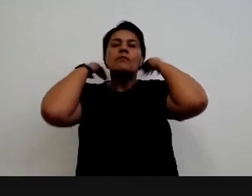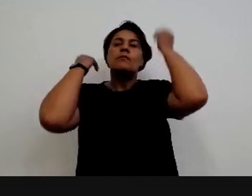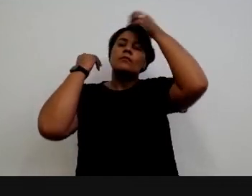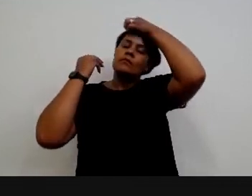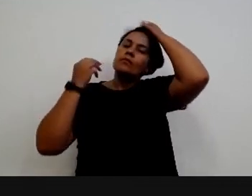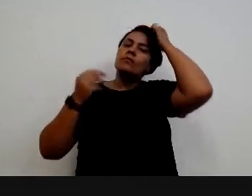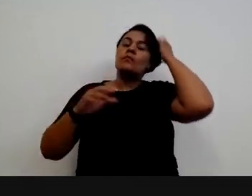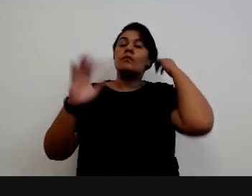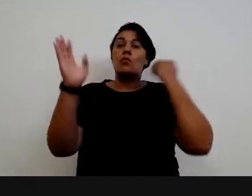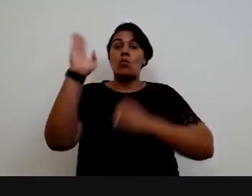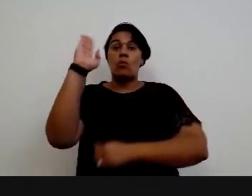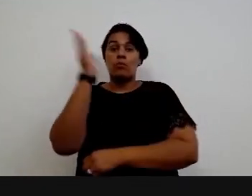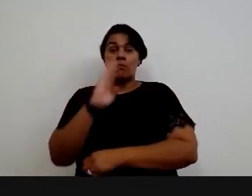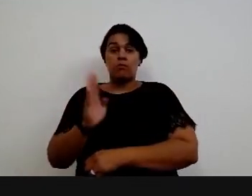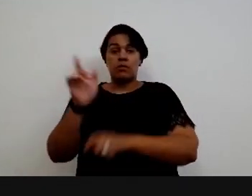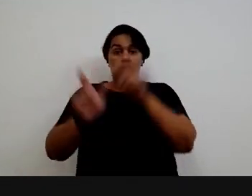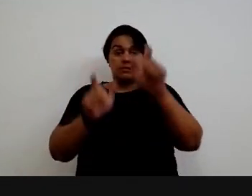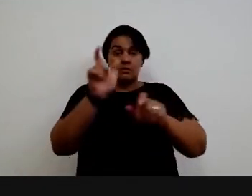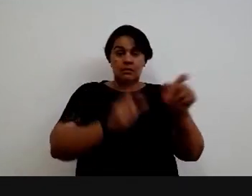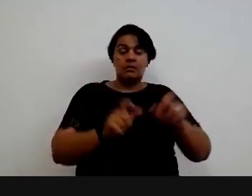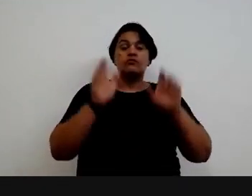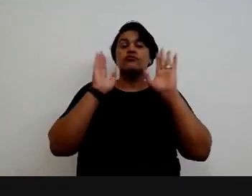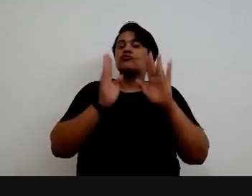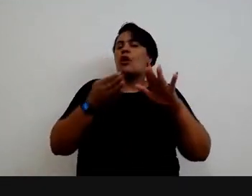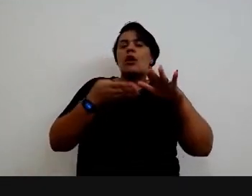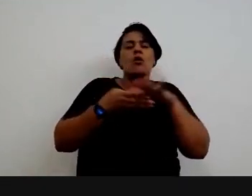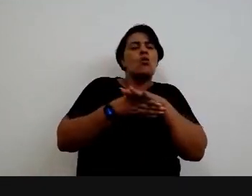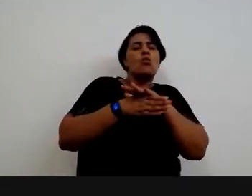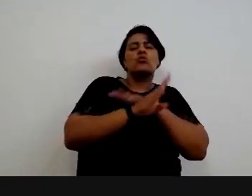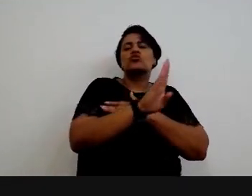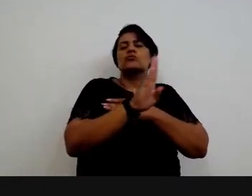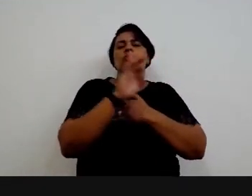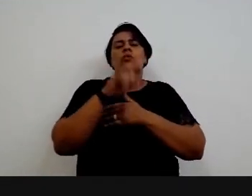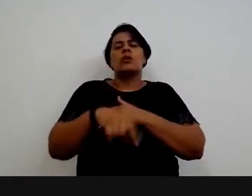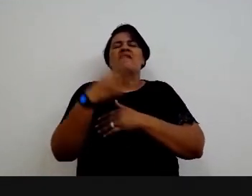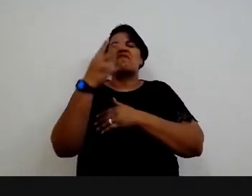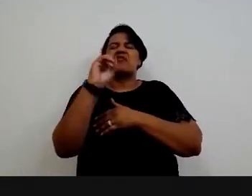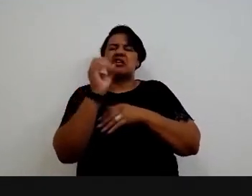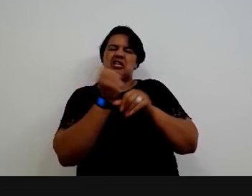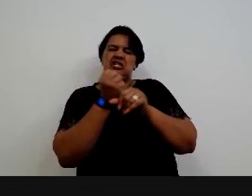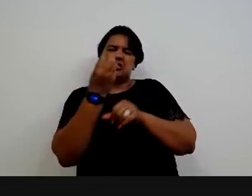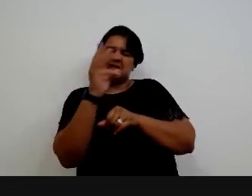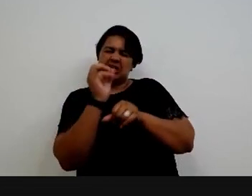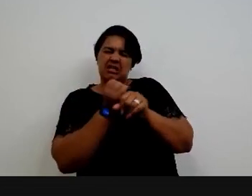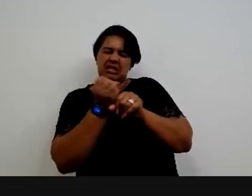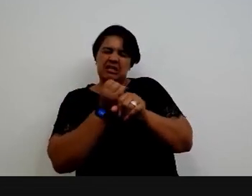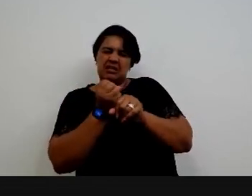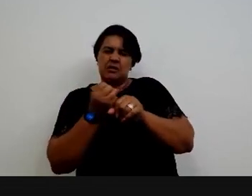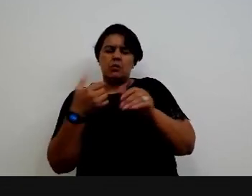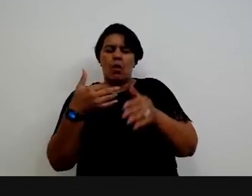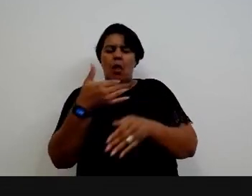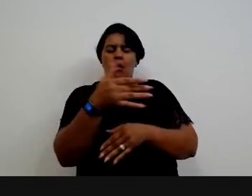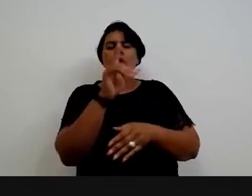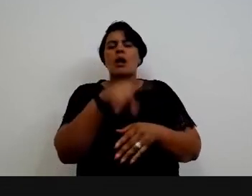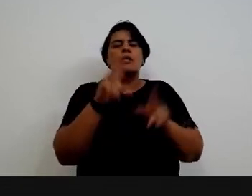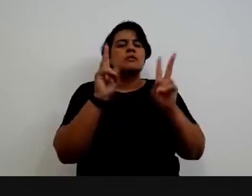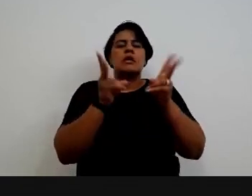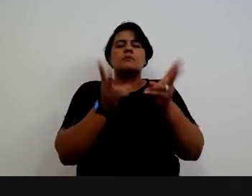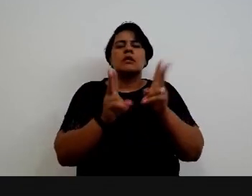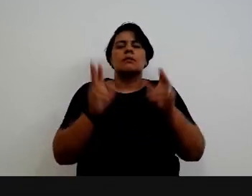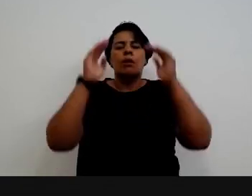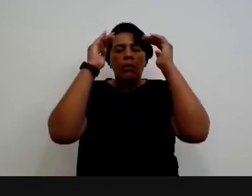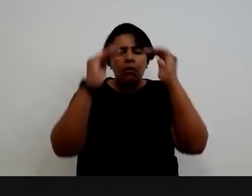brasileiro se acostumou nos últimos 20, 30 anos a ser consumidor, e o brasileiro tem cabeça de súdito,